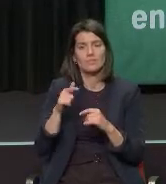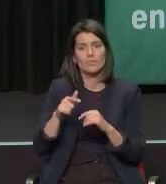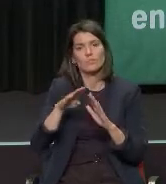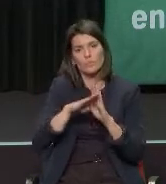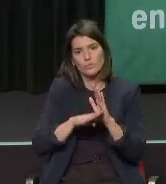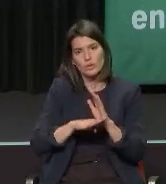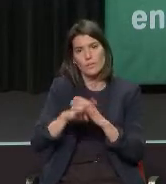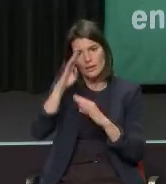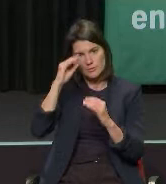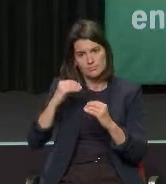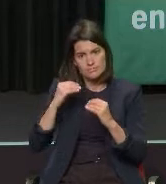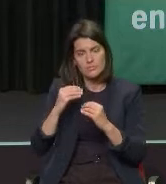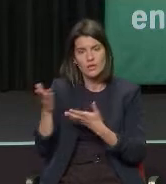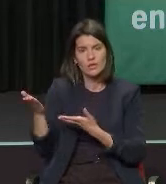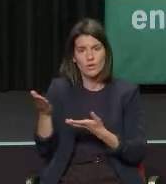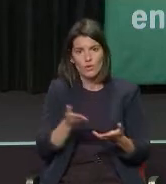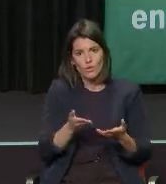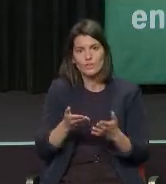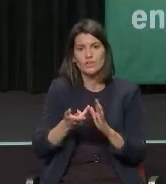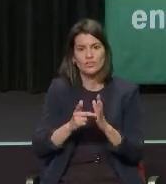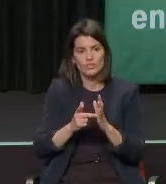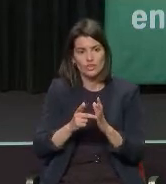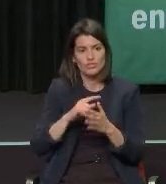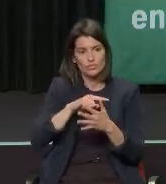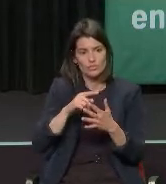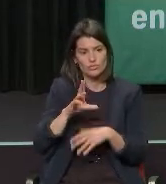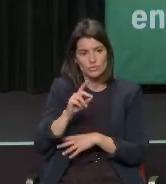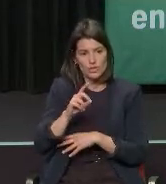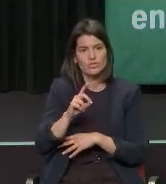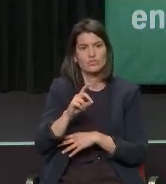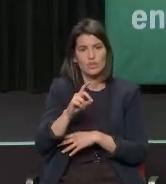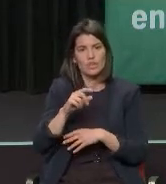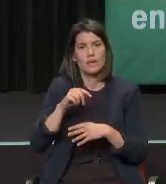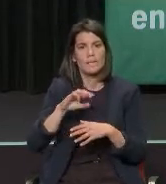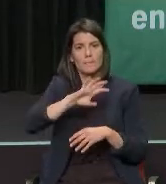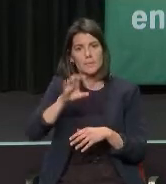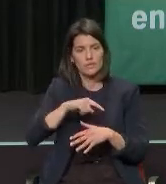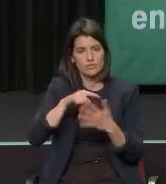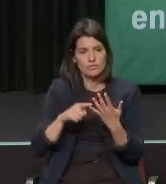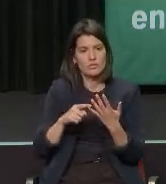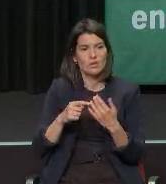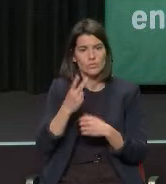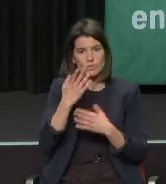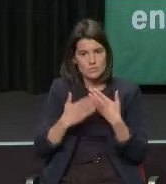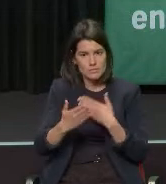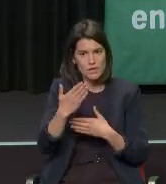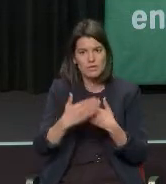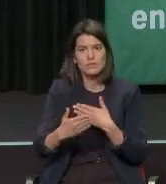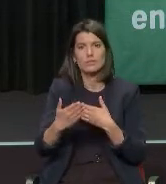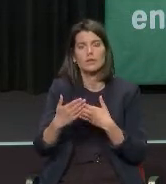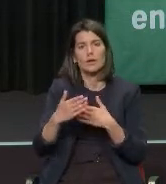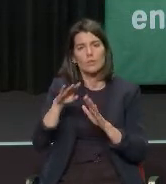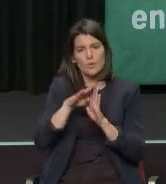Conduzamos um programa de formação, convidando 16 engenheiros de 5 países africanos por um período de 2